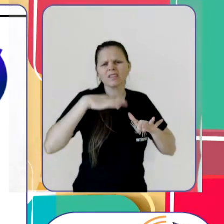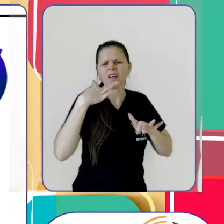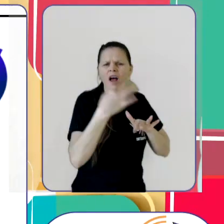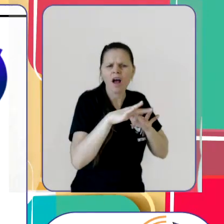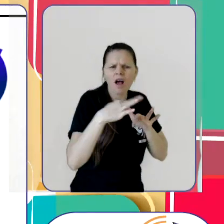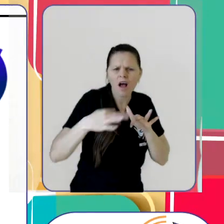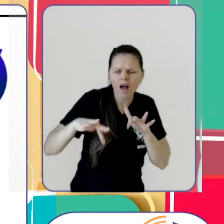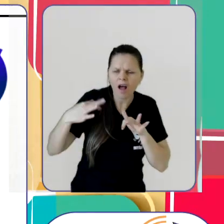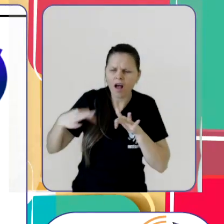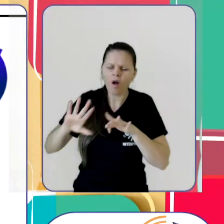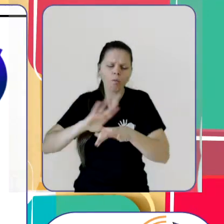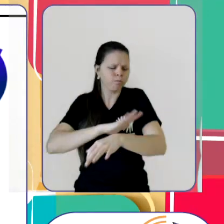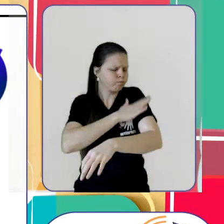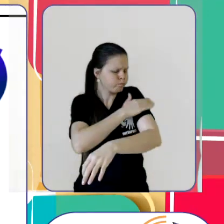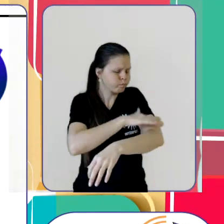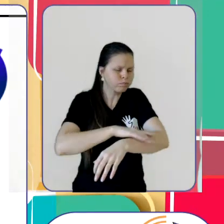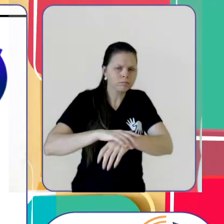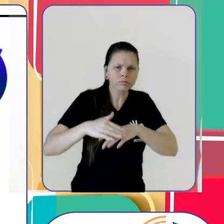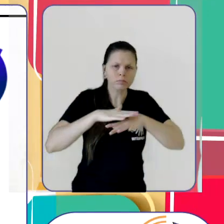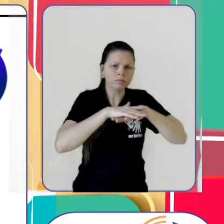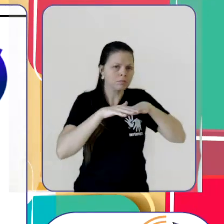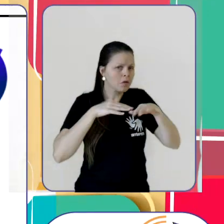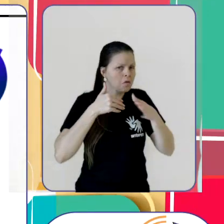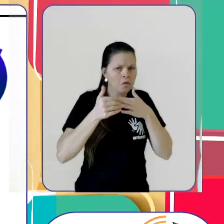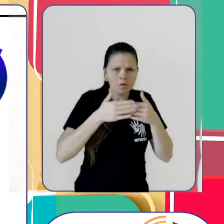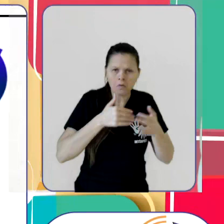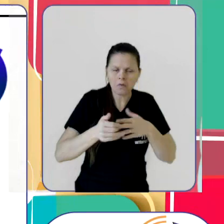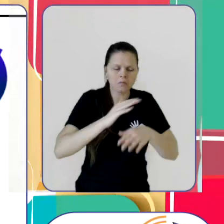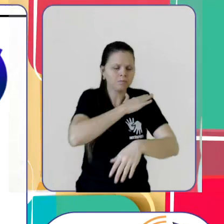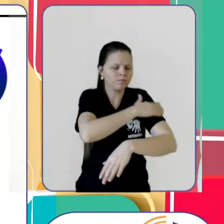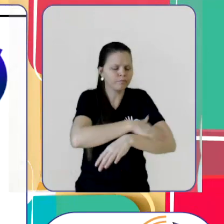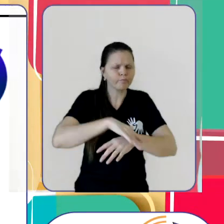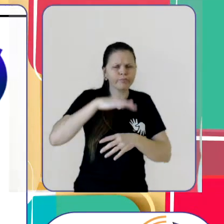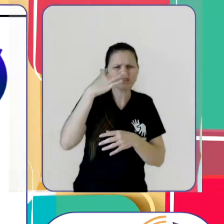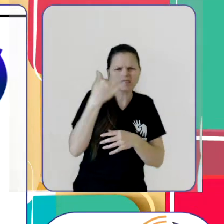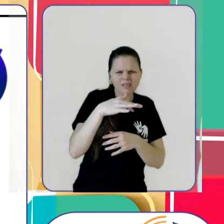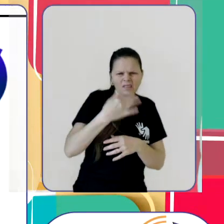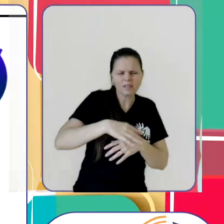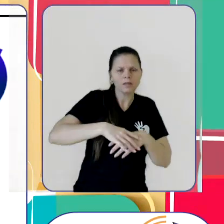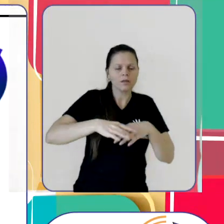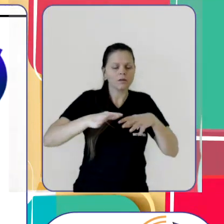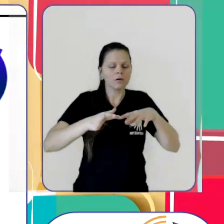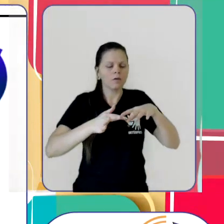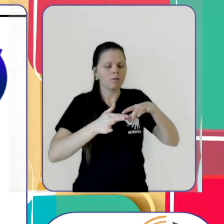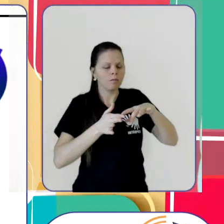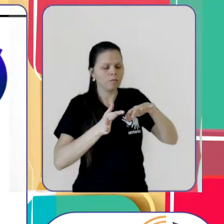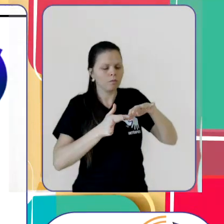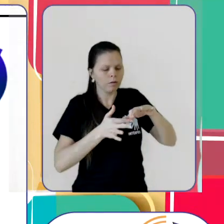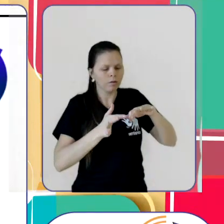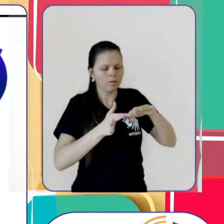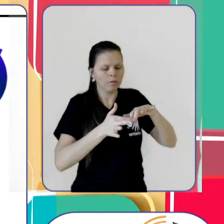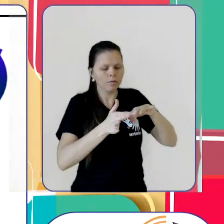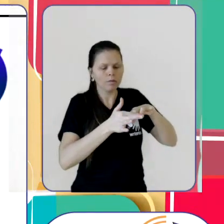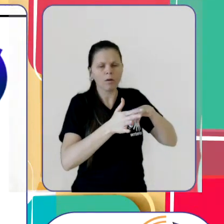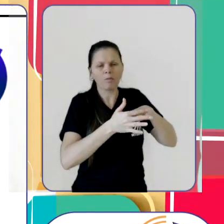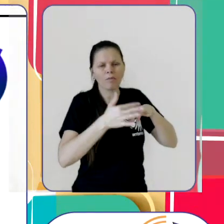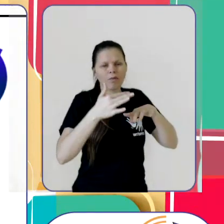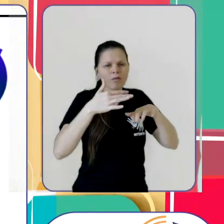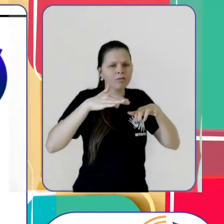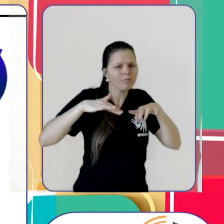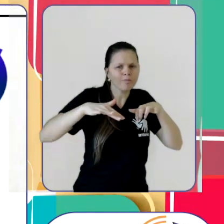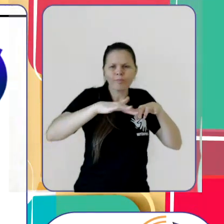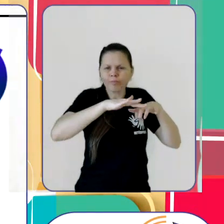mão, o seu braço, os seus dedos, qualquer parte, né, do seu corpo, e romper os tendões, você perde o movimento,